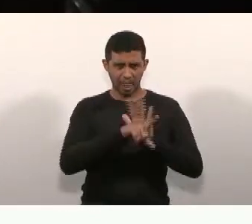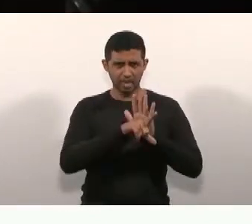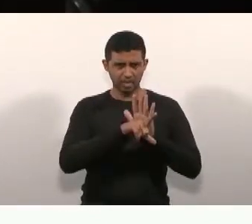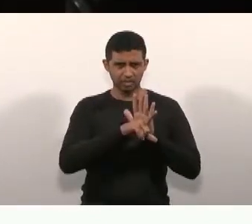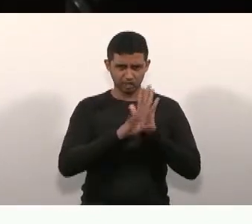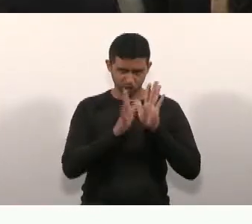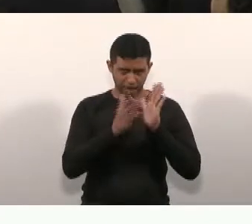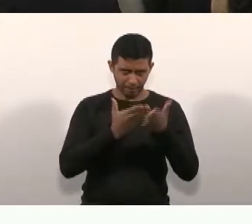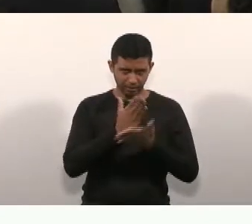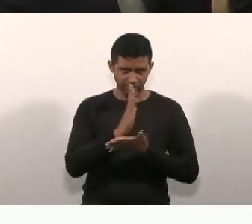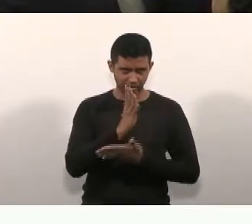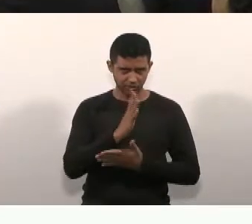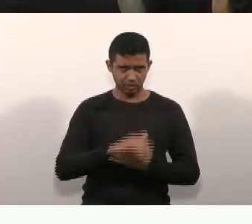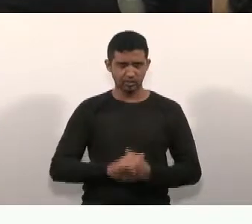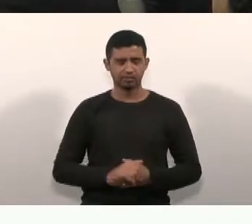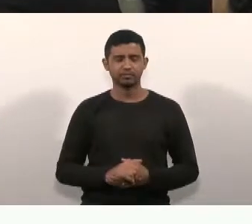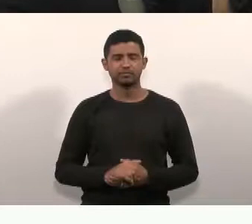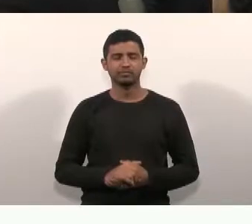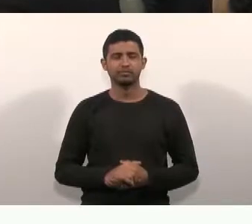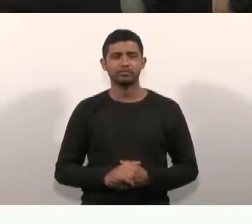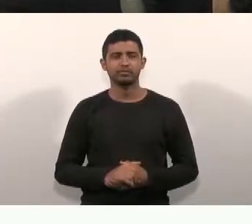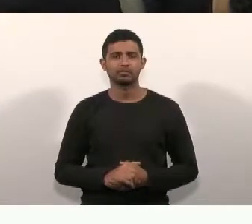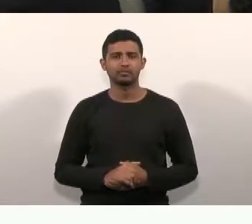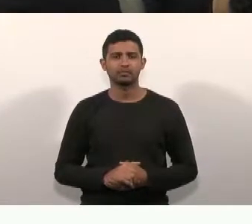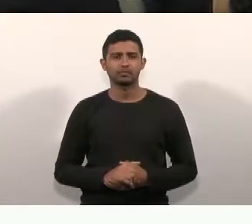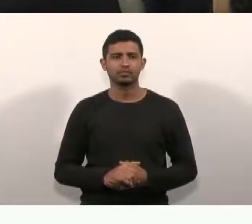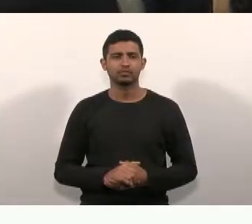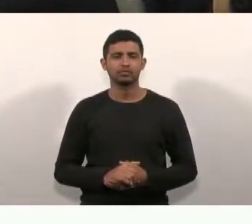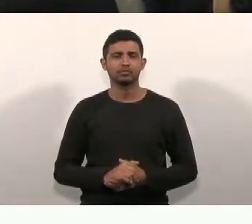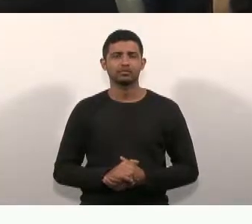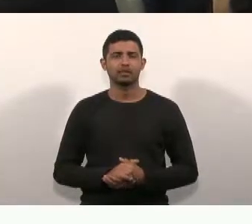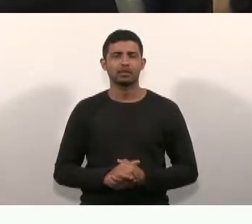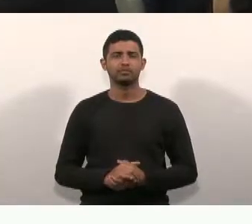claro. Tira a cópia da lei?